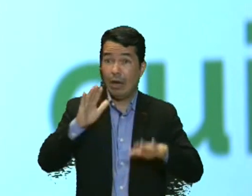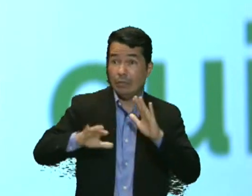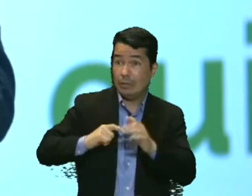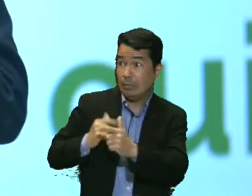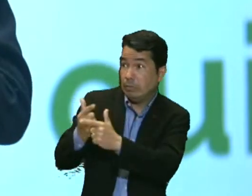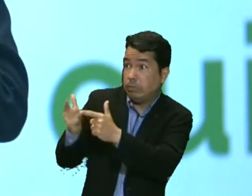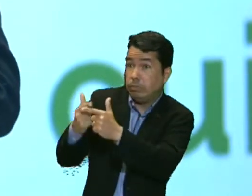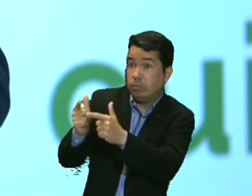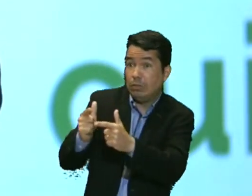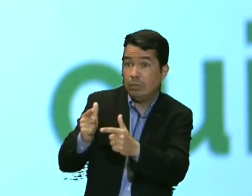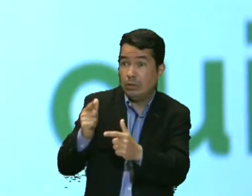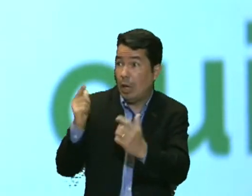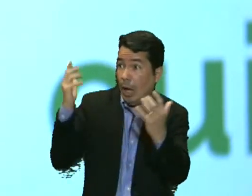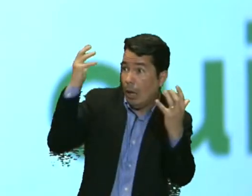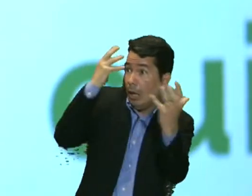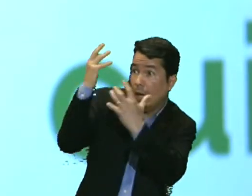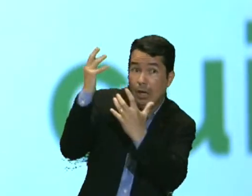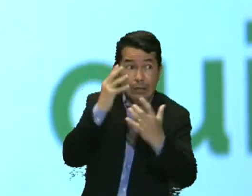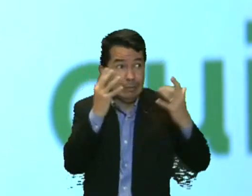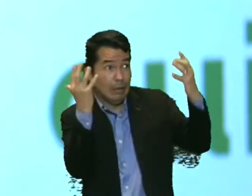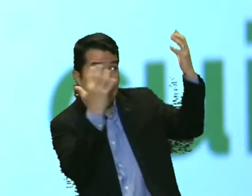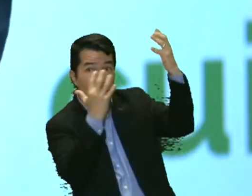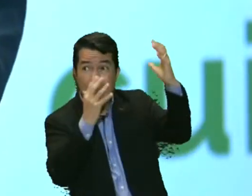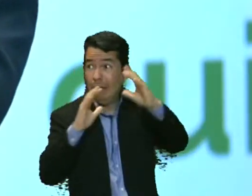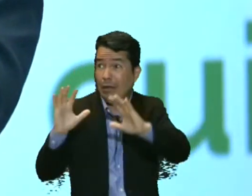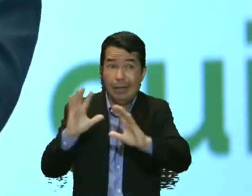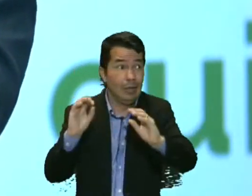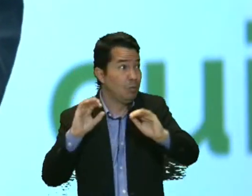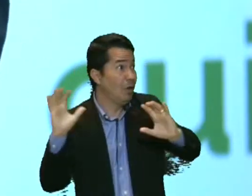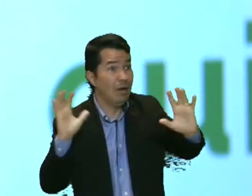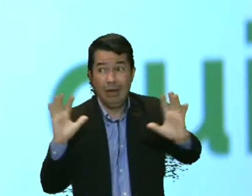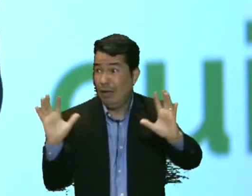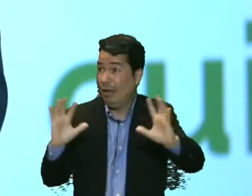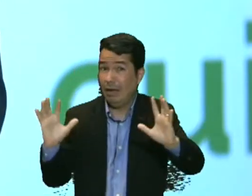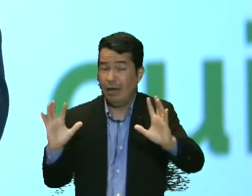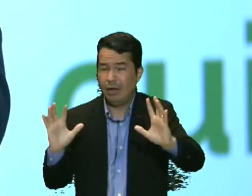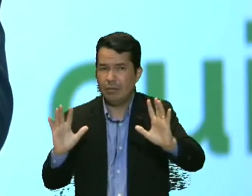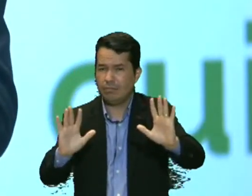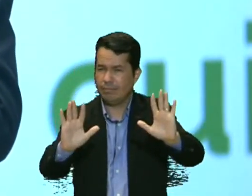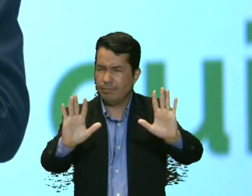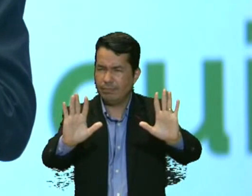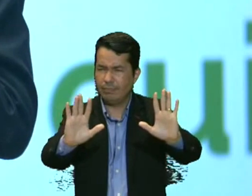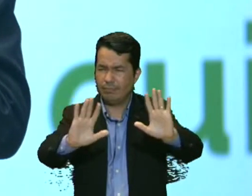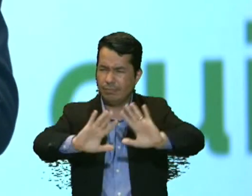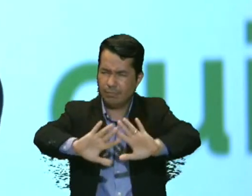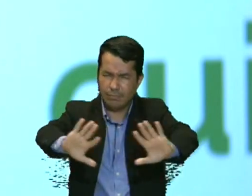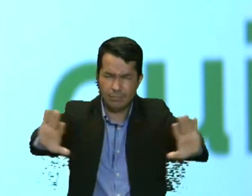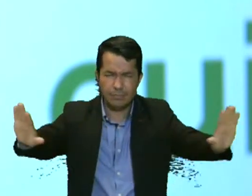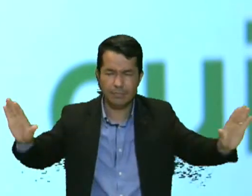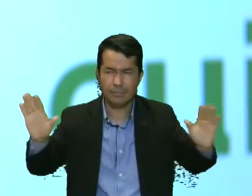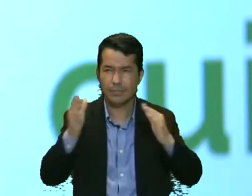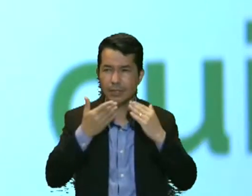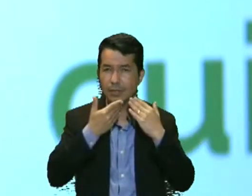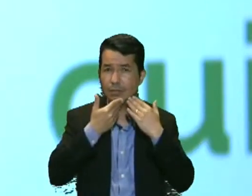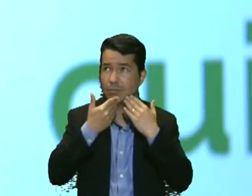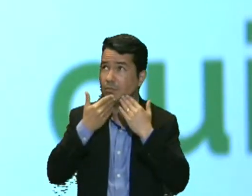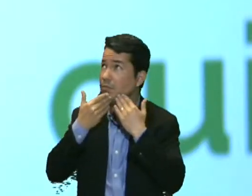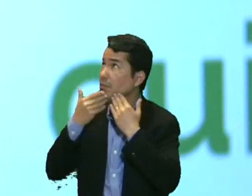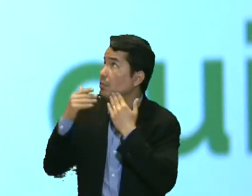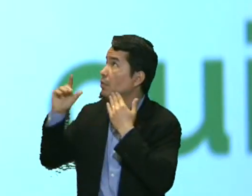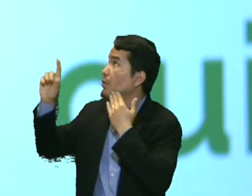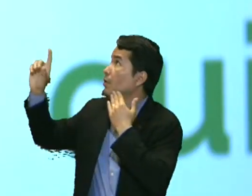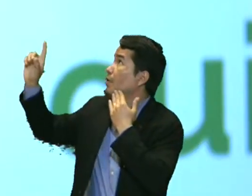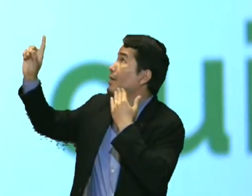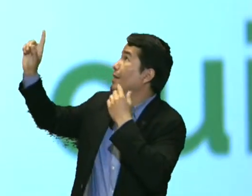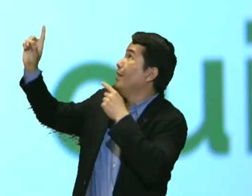desafiadoras e não conseguimos encontrar saída, nós também podemos contar com essa bondade e o cuidado